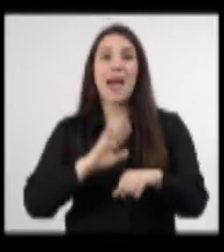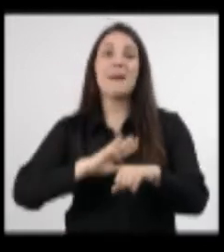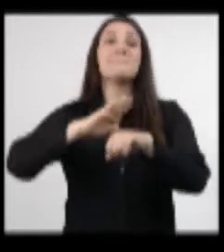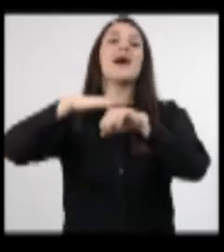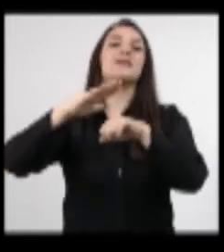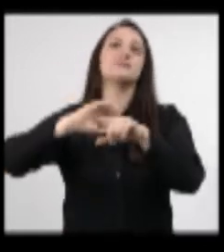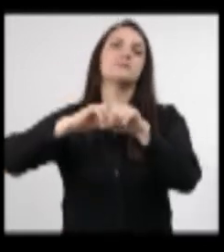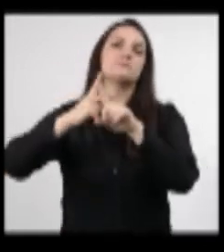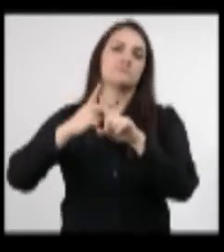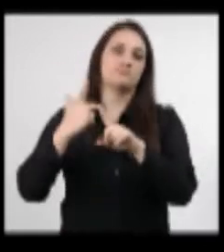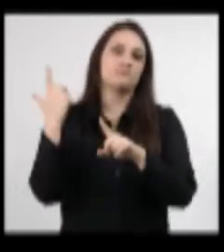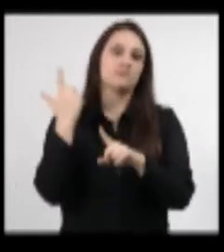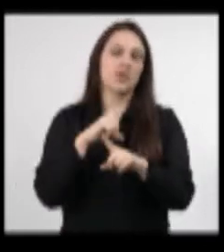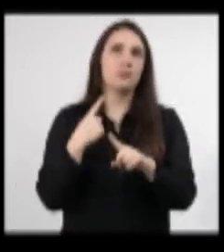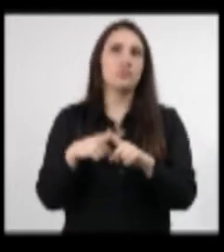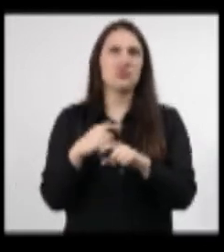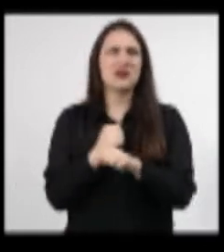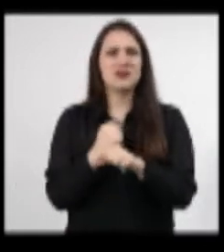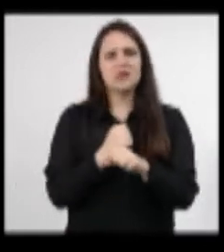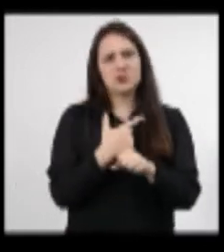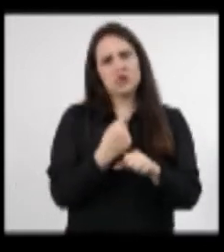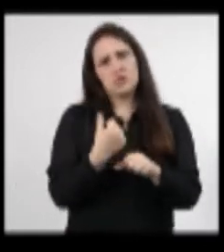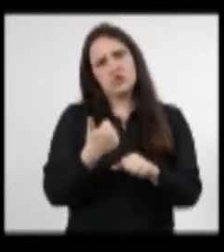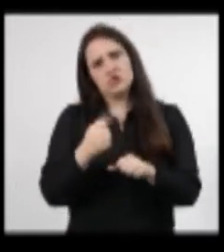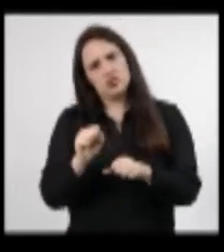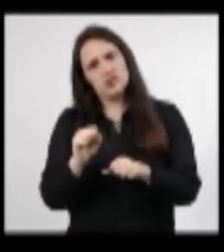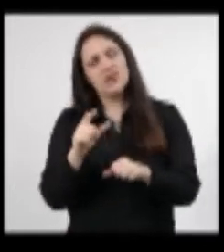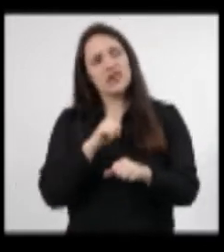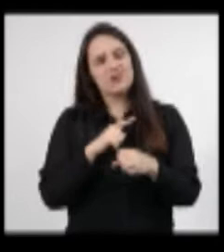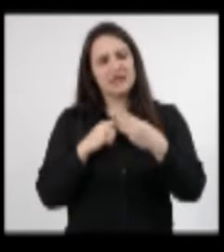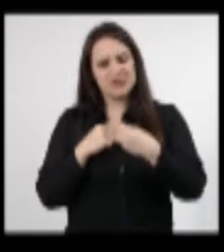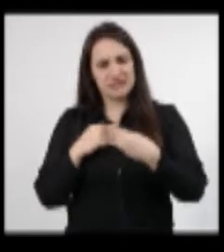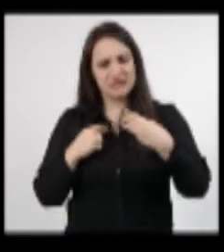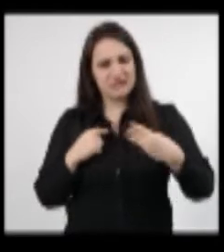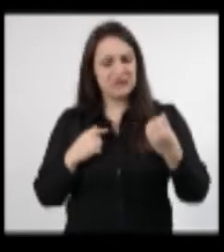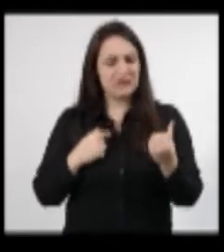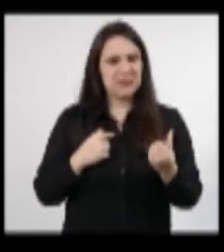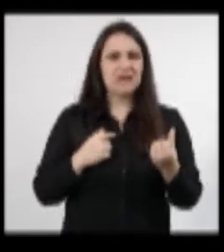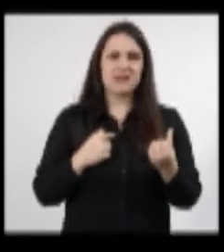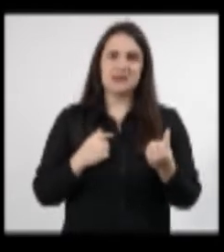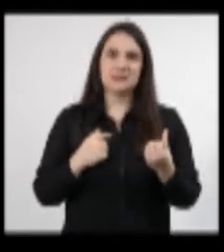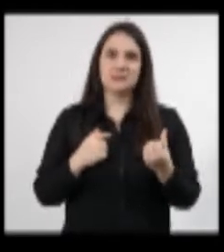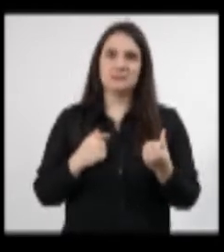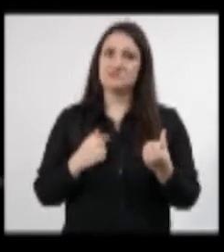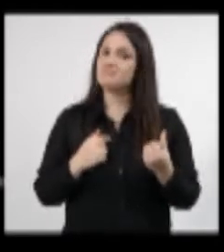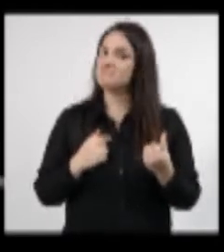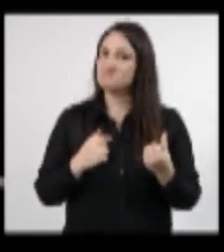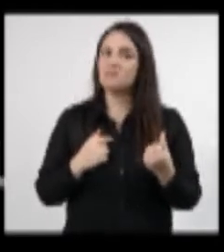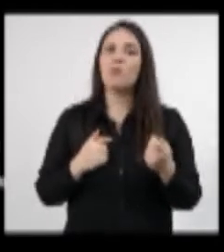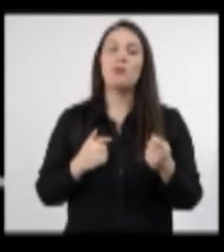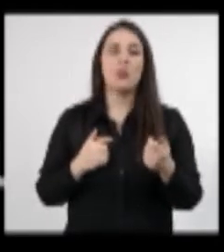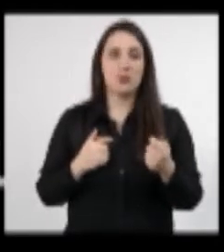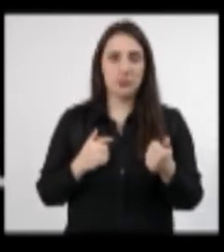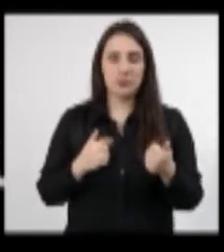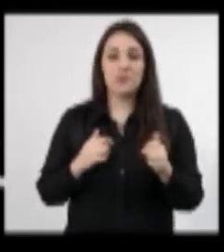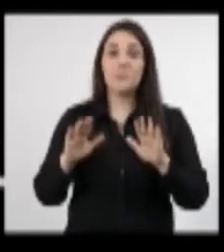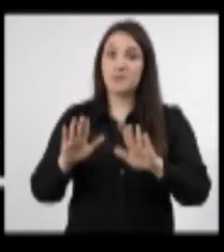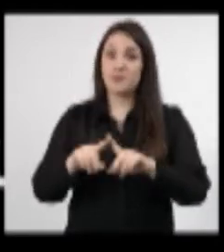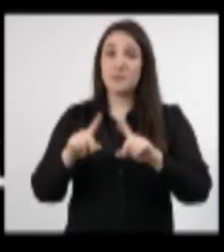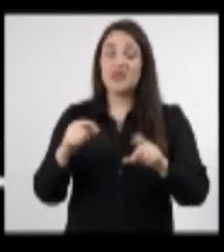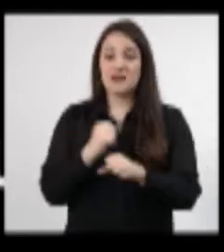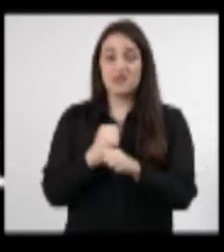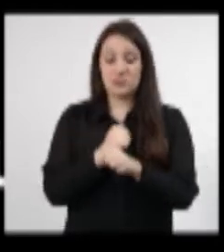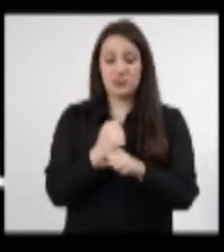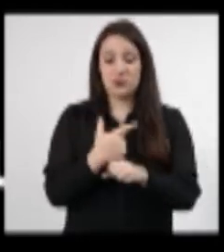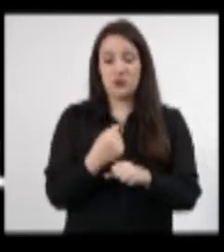em 2018 foram apreendidas 336 toneladas. É bom lembrar que em 2017 foi o recorde histórico de apreensão